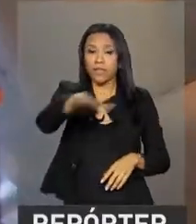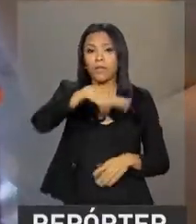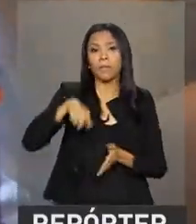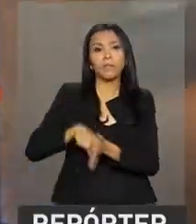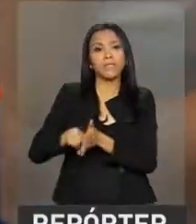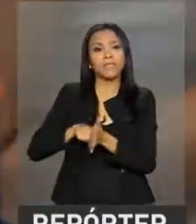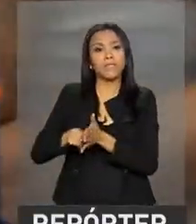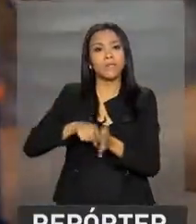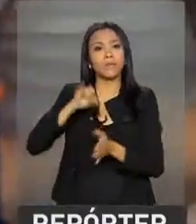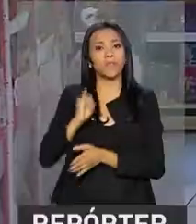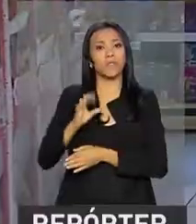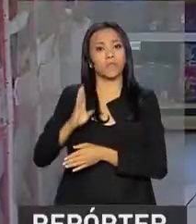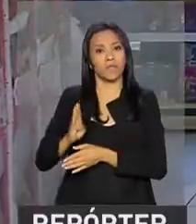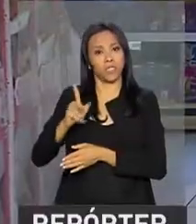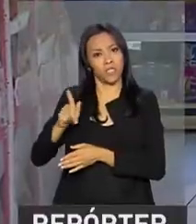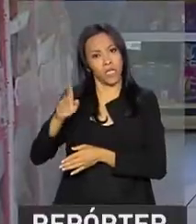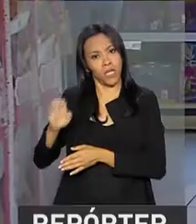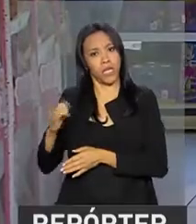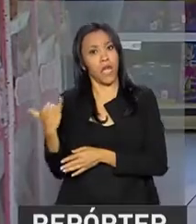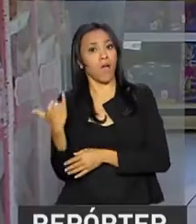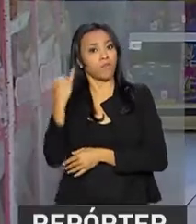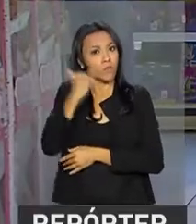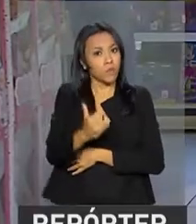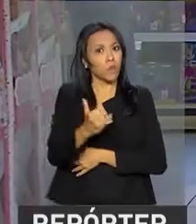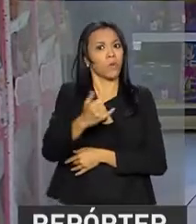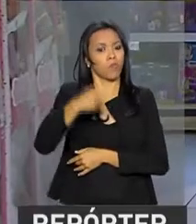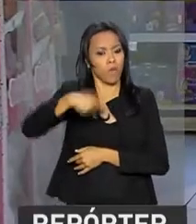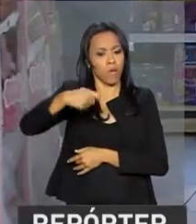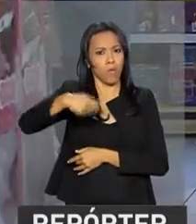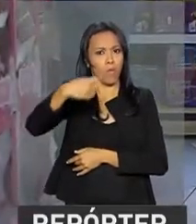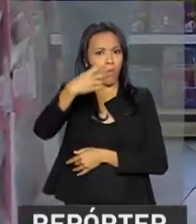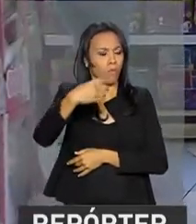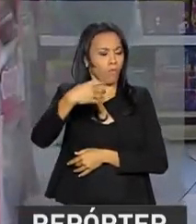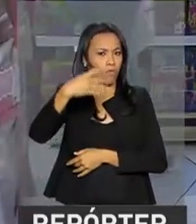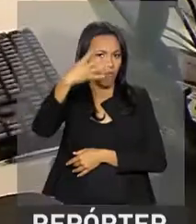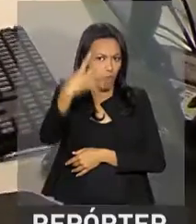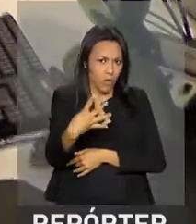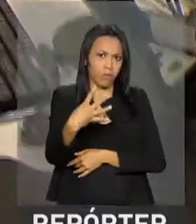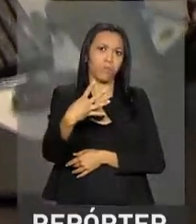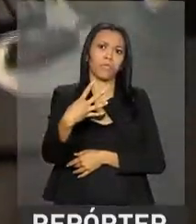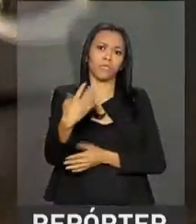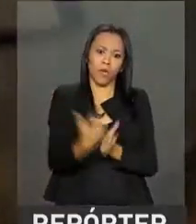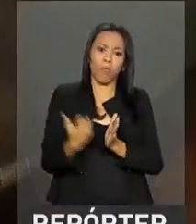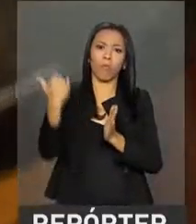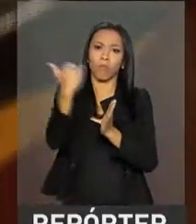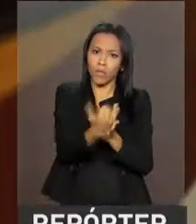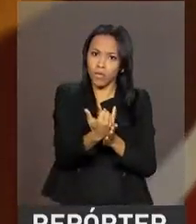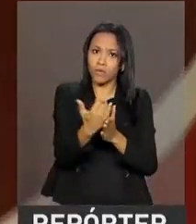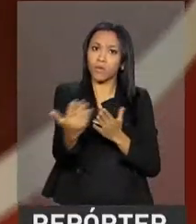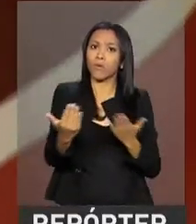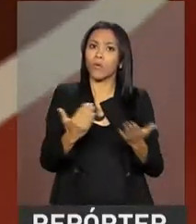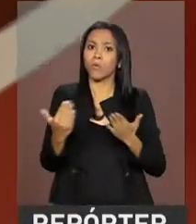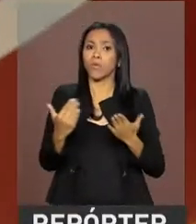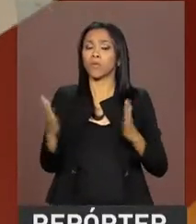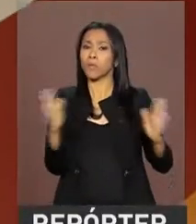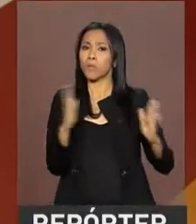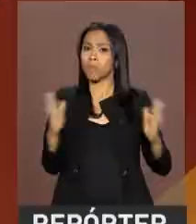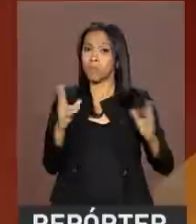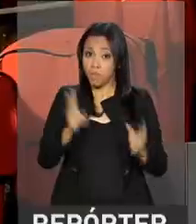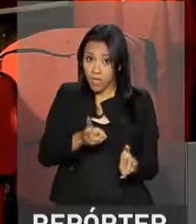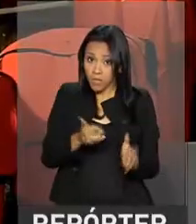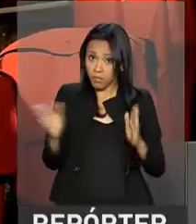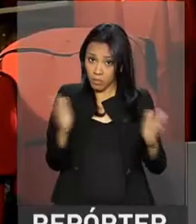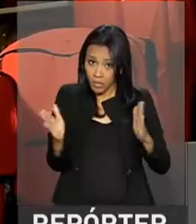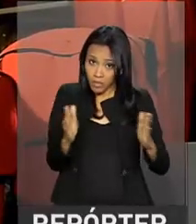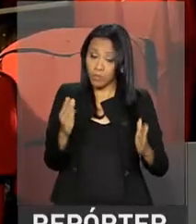do IBGE, que mostrou um aumento pelo 4º mês consecutivo nas vendas do varejo em relação ao mesmo período do ano